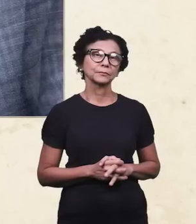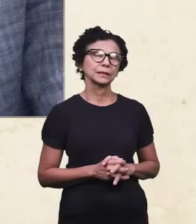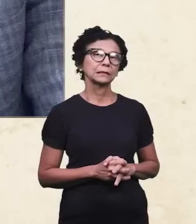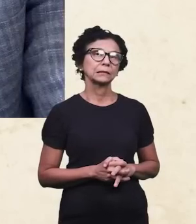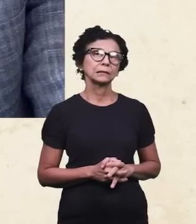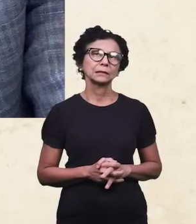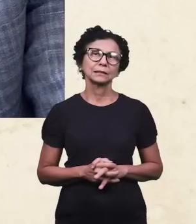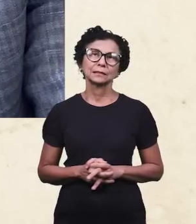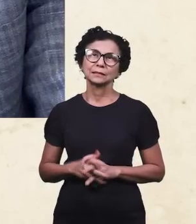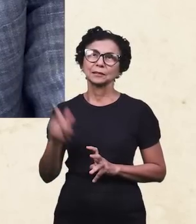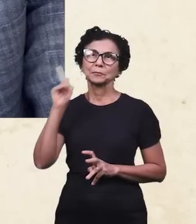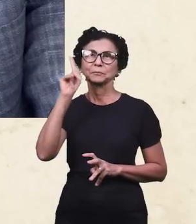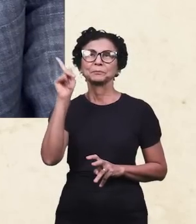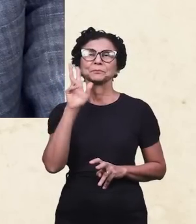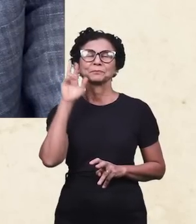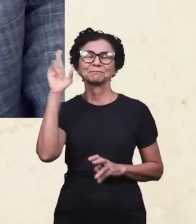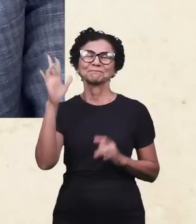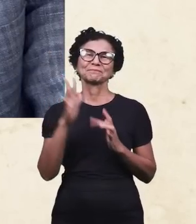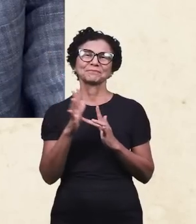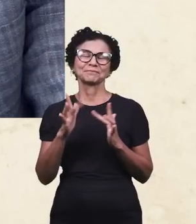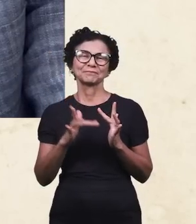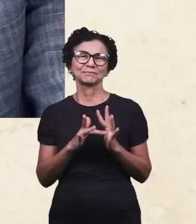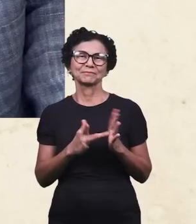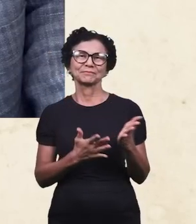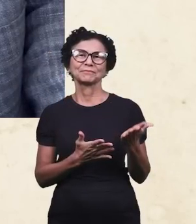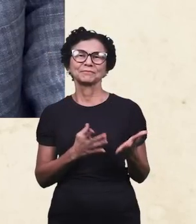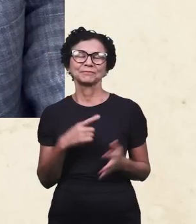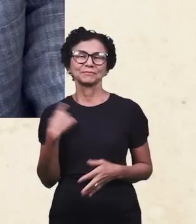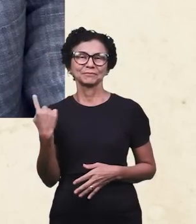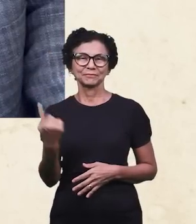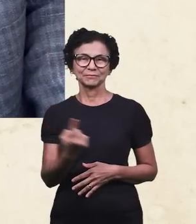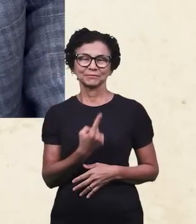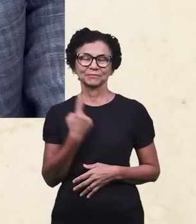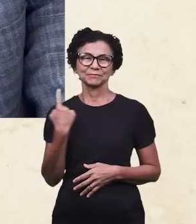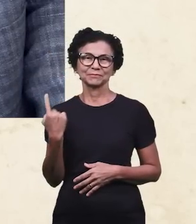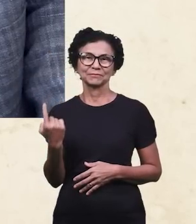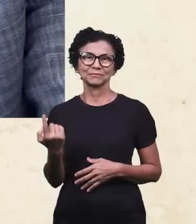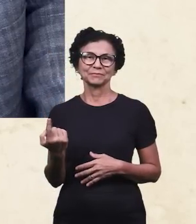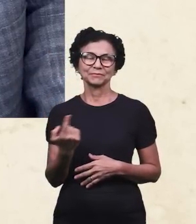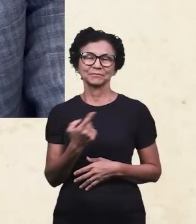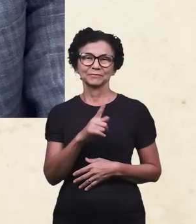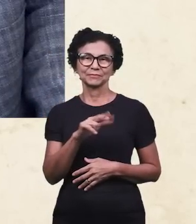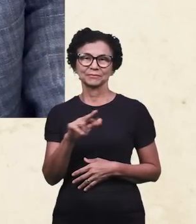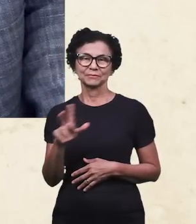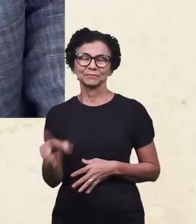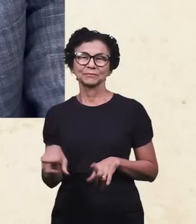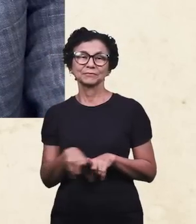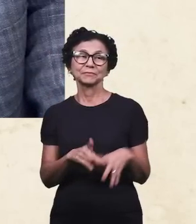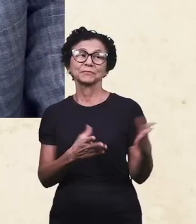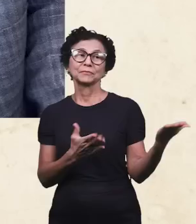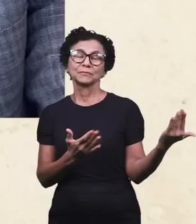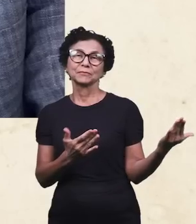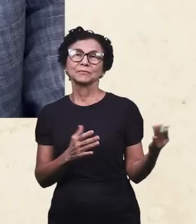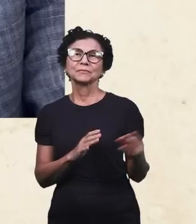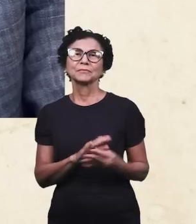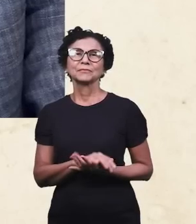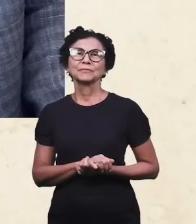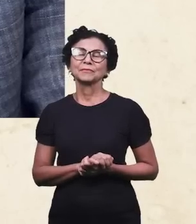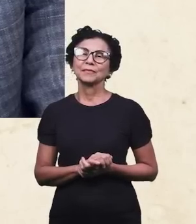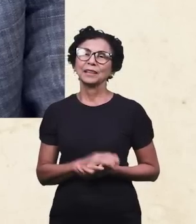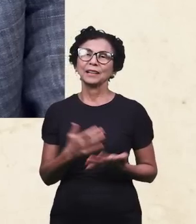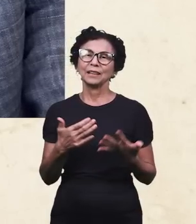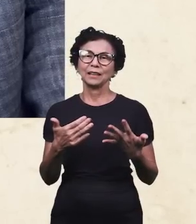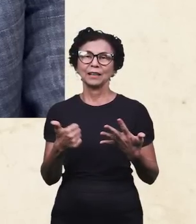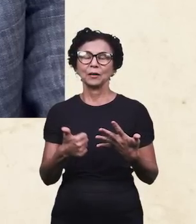A paz do Senhor Jesus aos nossos irmãos, a paz do Senhor Jesus aos nossos jovens. Um privilégio poder estar participando